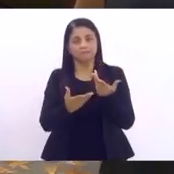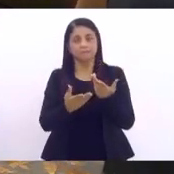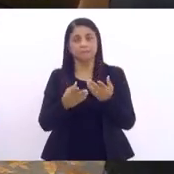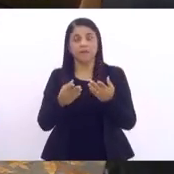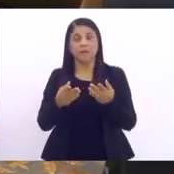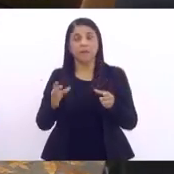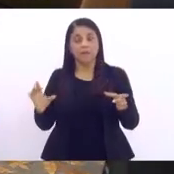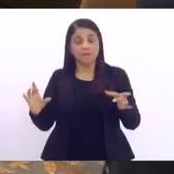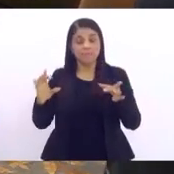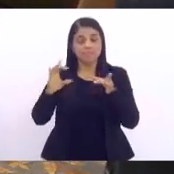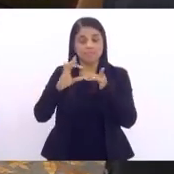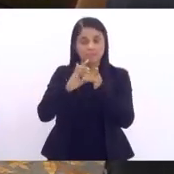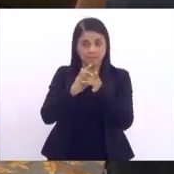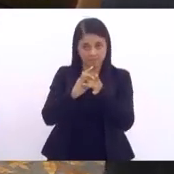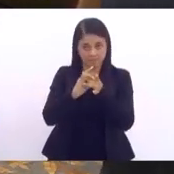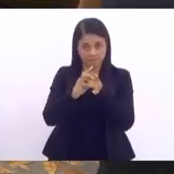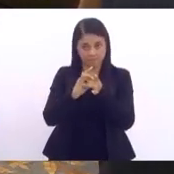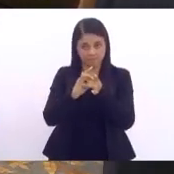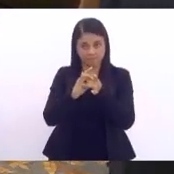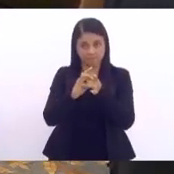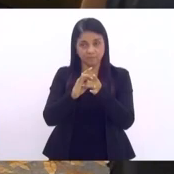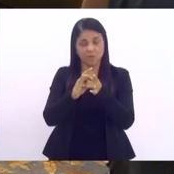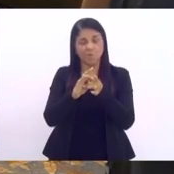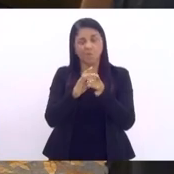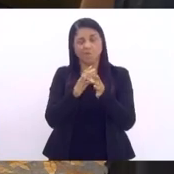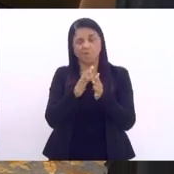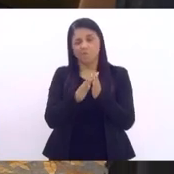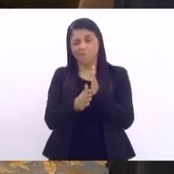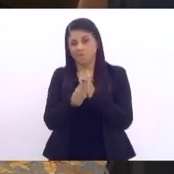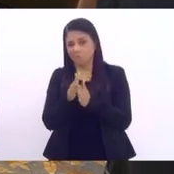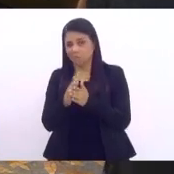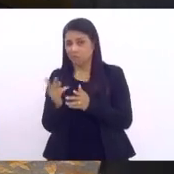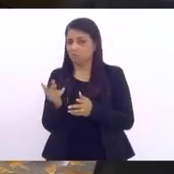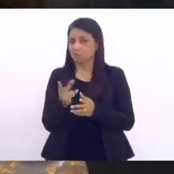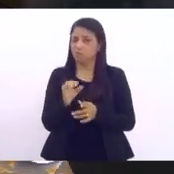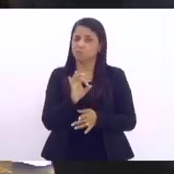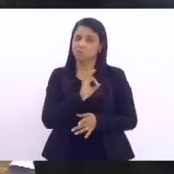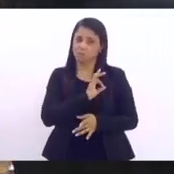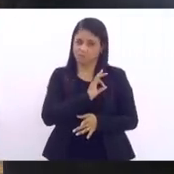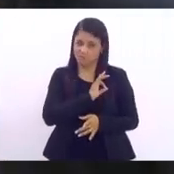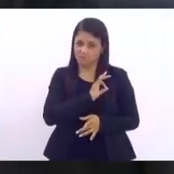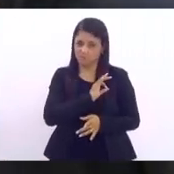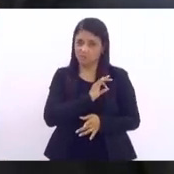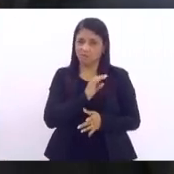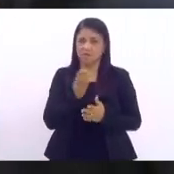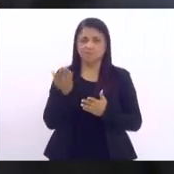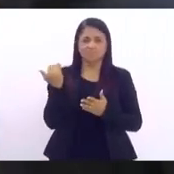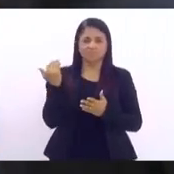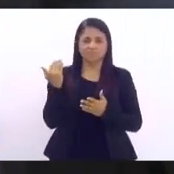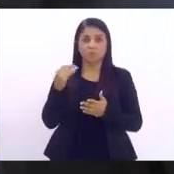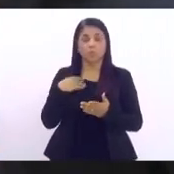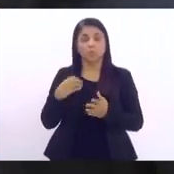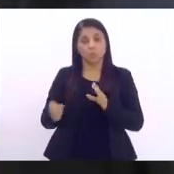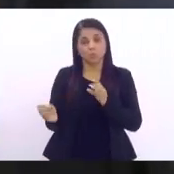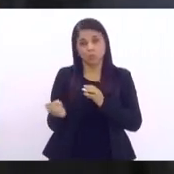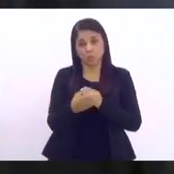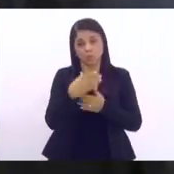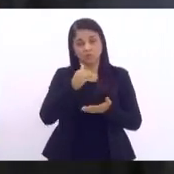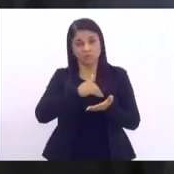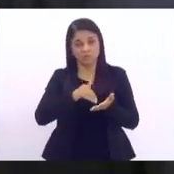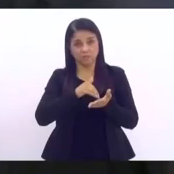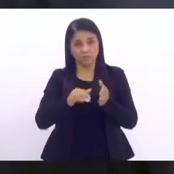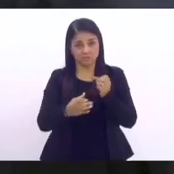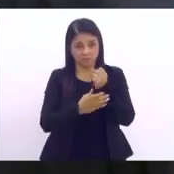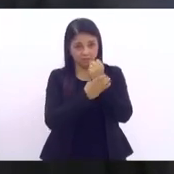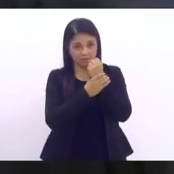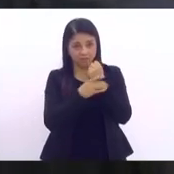Está confuso isso, né? Até poucos dias atrás, o novo secretário de Segurança disse que ele era uma secretaria de uma pessoa